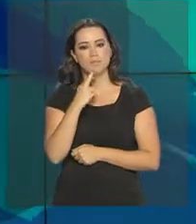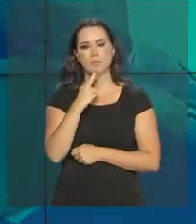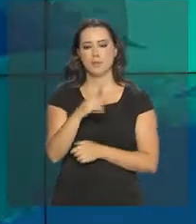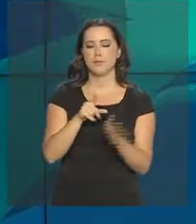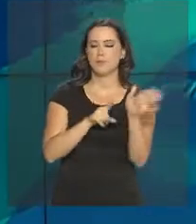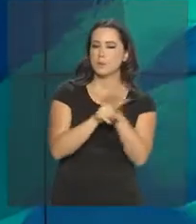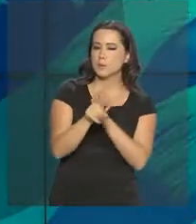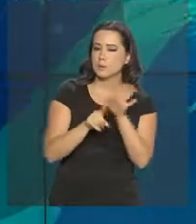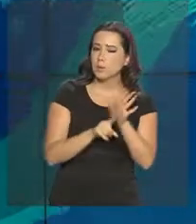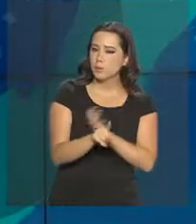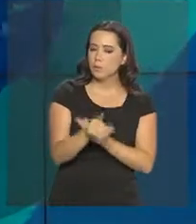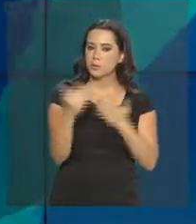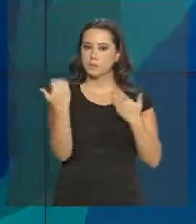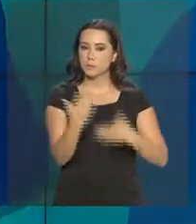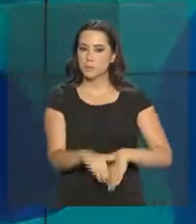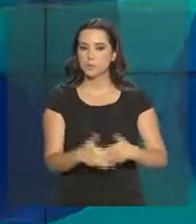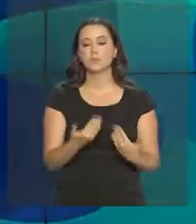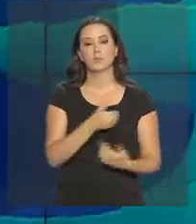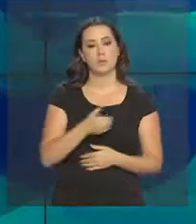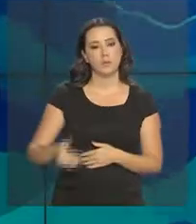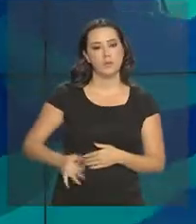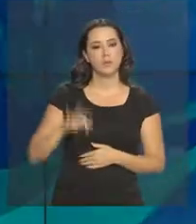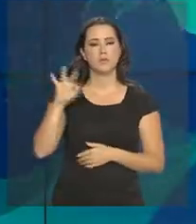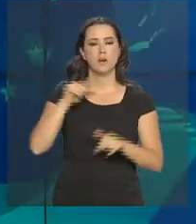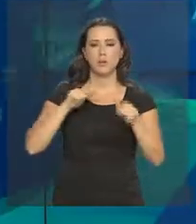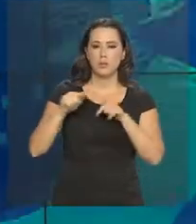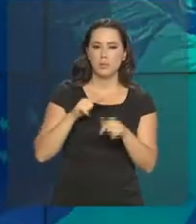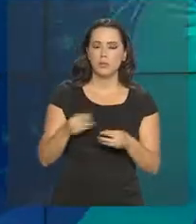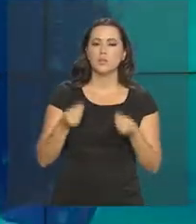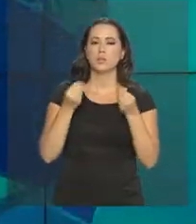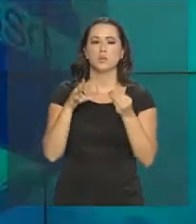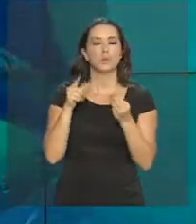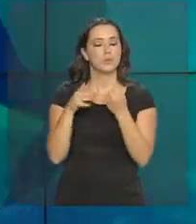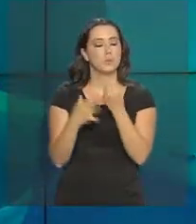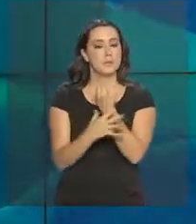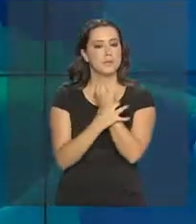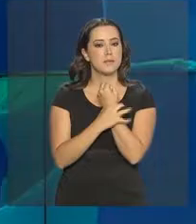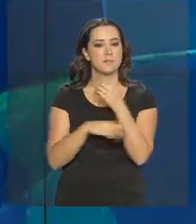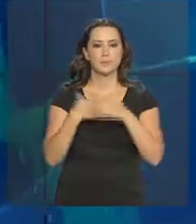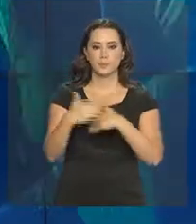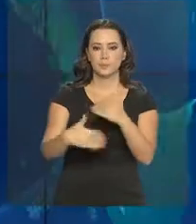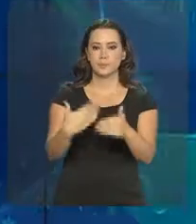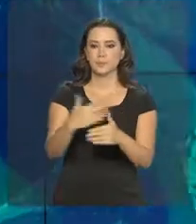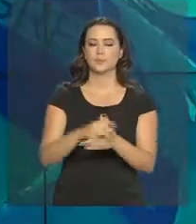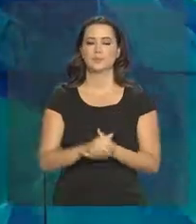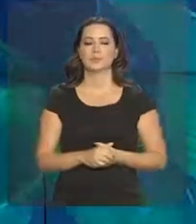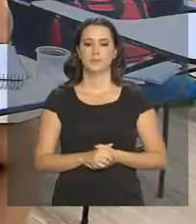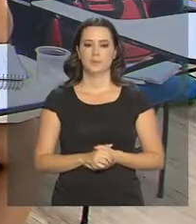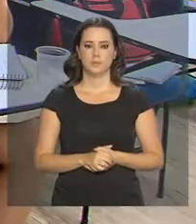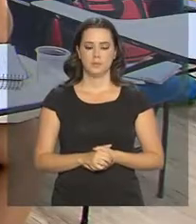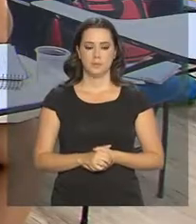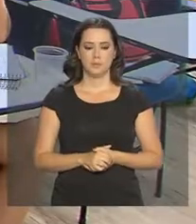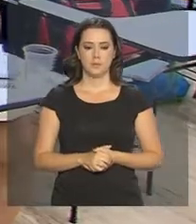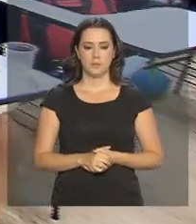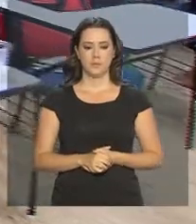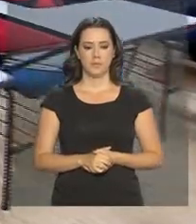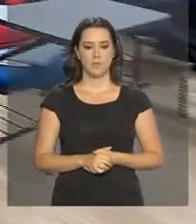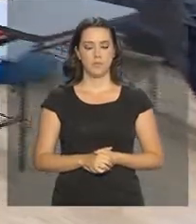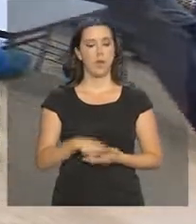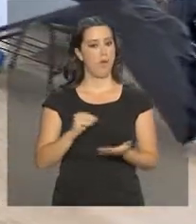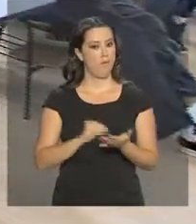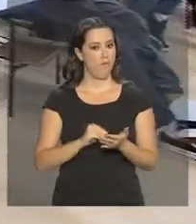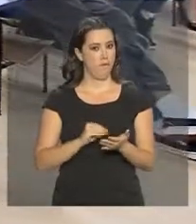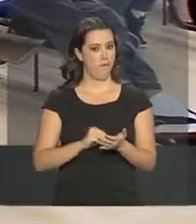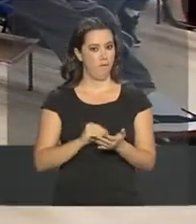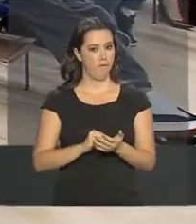às questões o governo federal trabalha para garantir toda a segurança do processo faltando